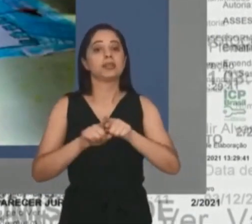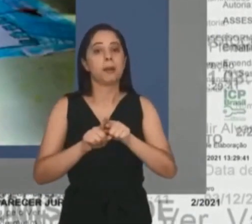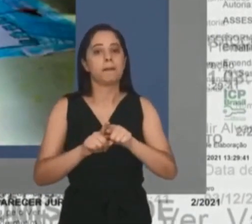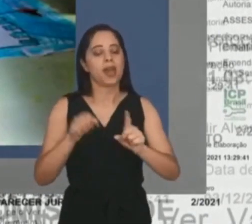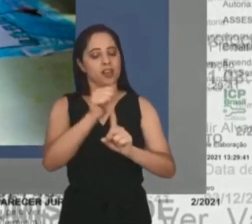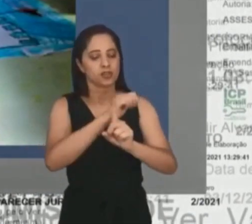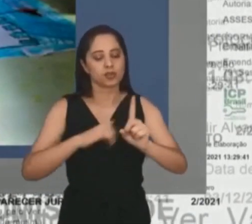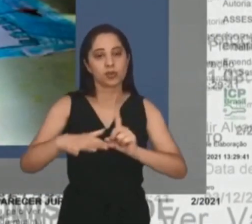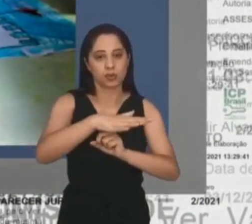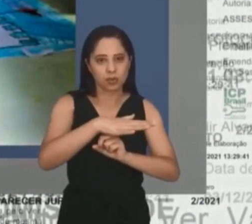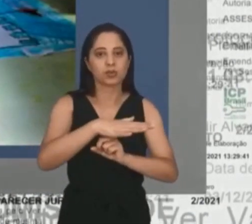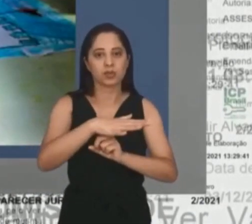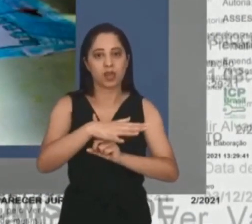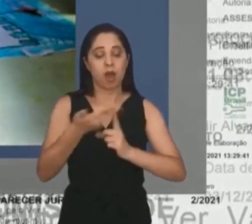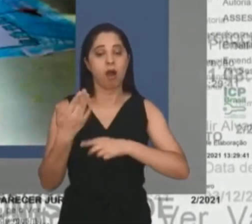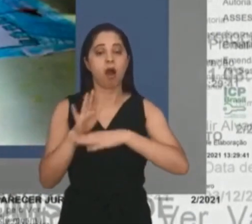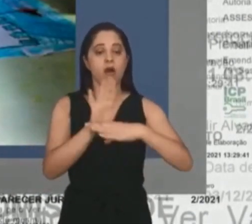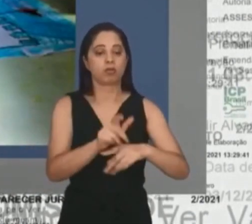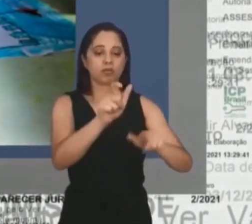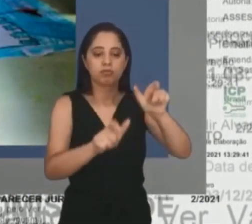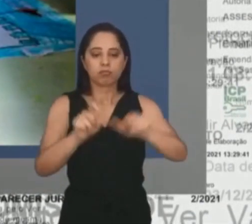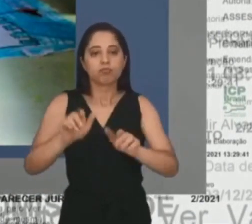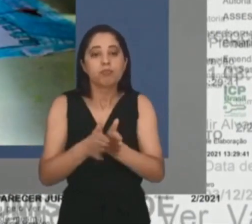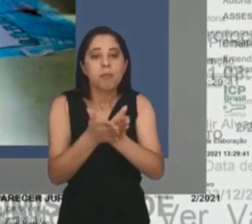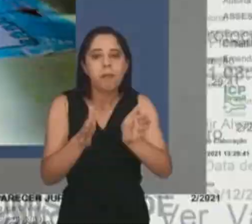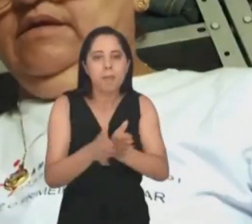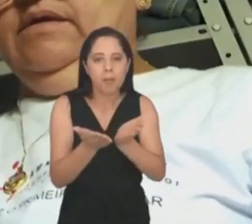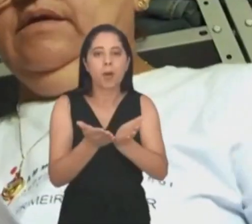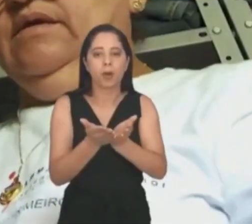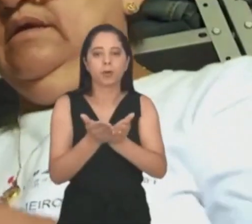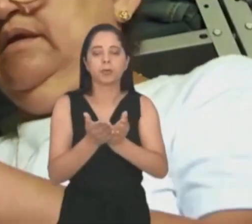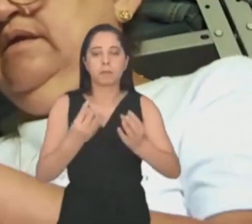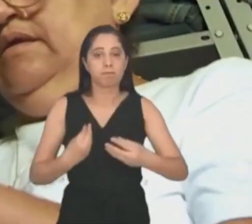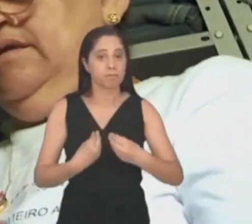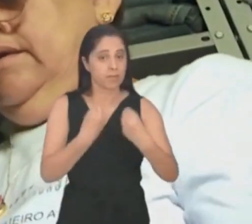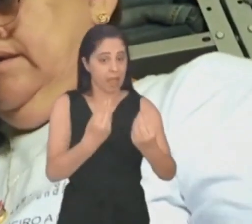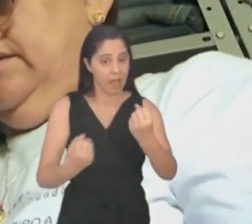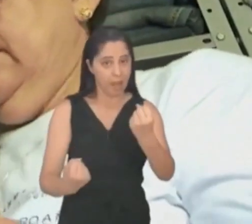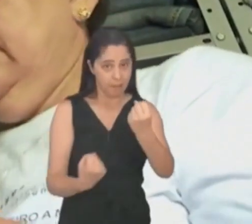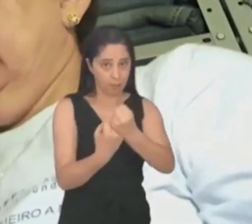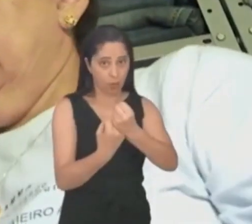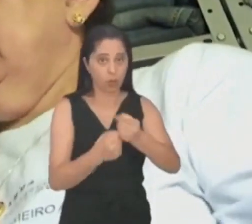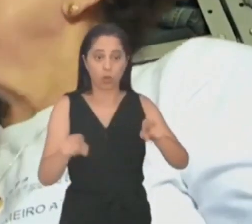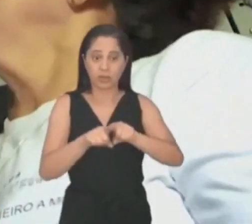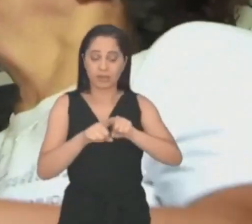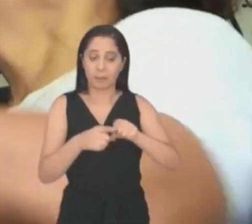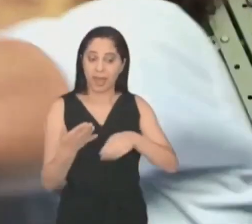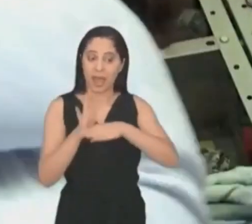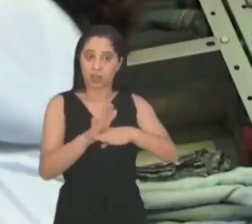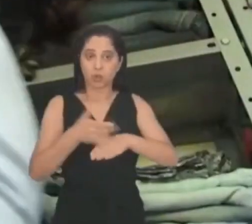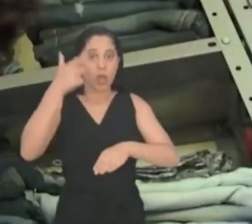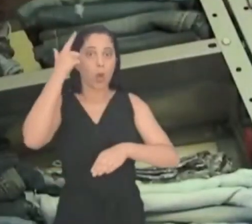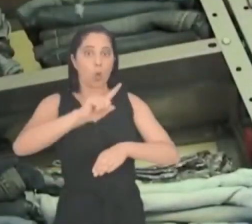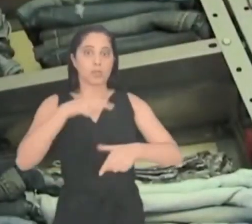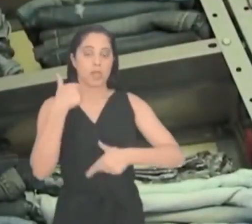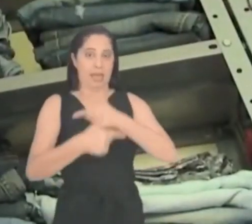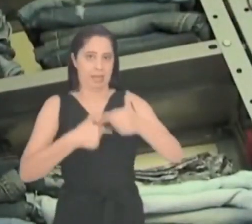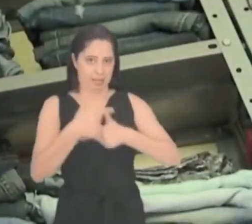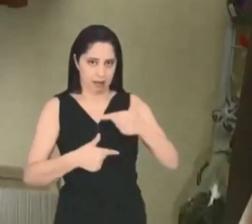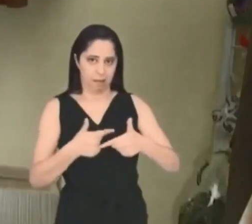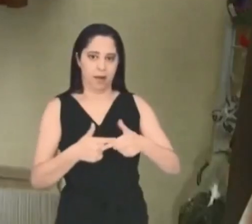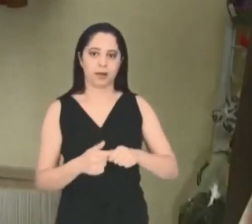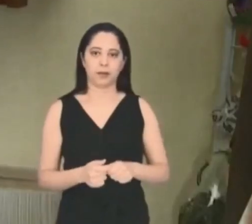projetos sociais, que atendem a população mais carente, com o intuito de garantir assistência e geração de emprego e